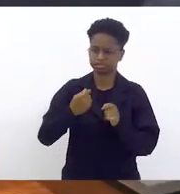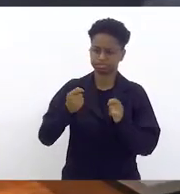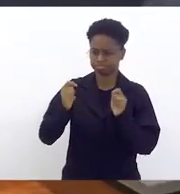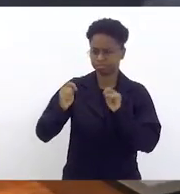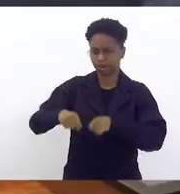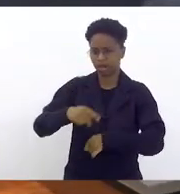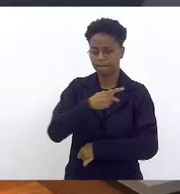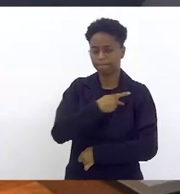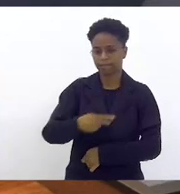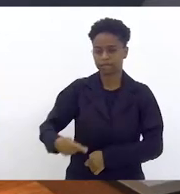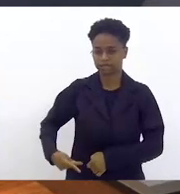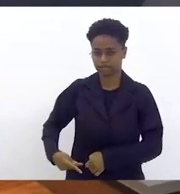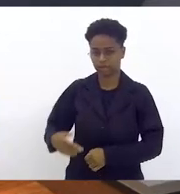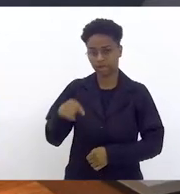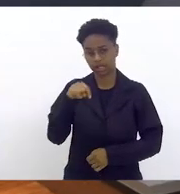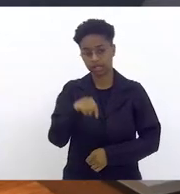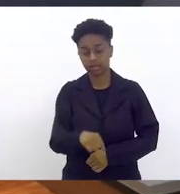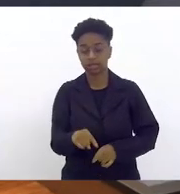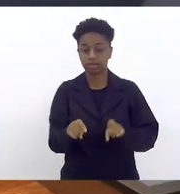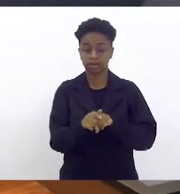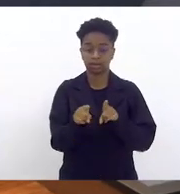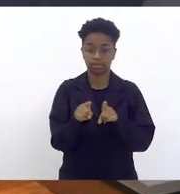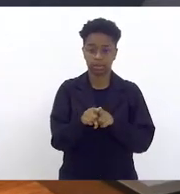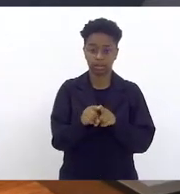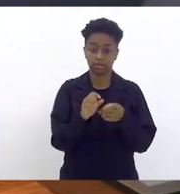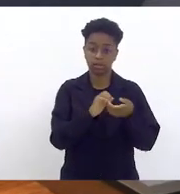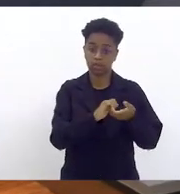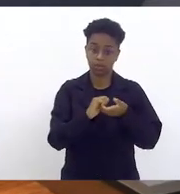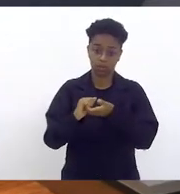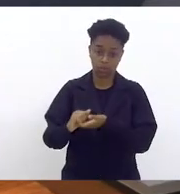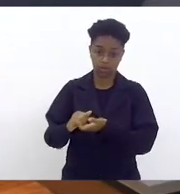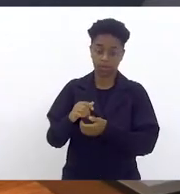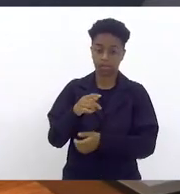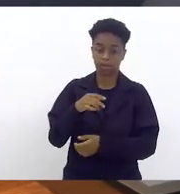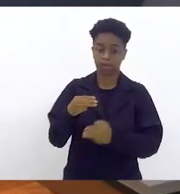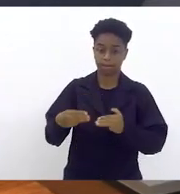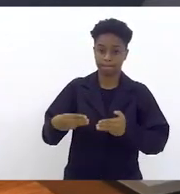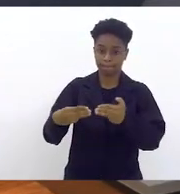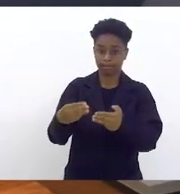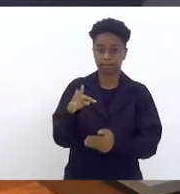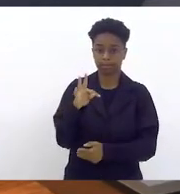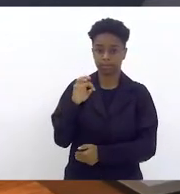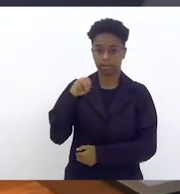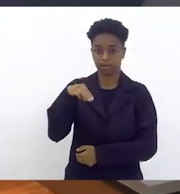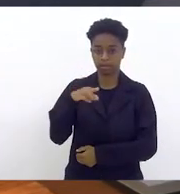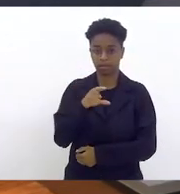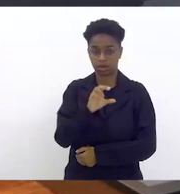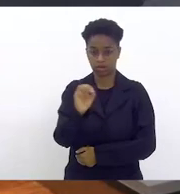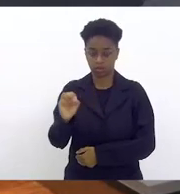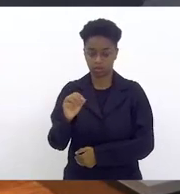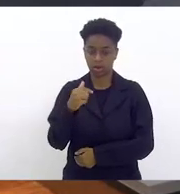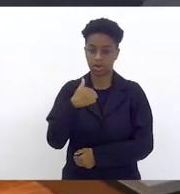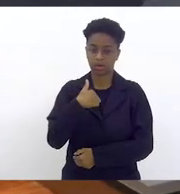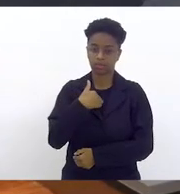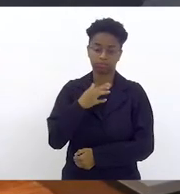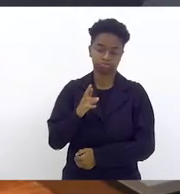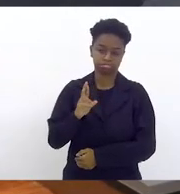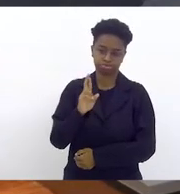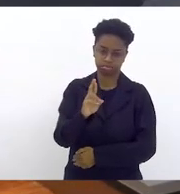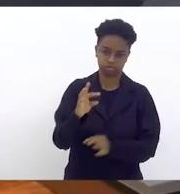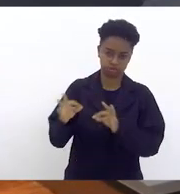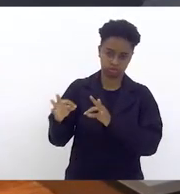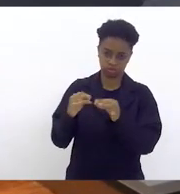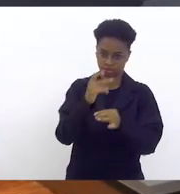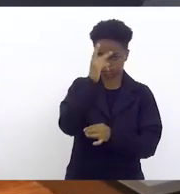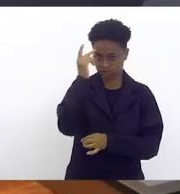dos trabalhos e cumprimentando o ministro temporão queria cumprimentar a todos e todos